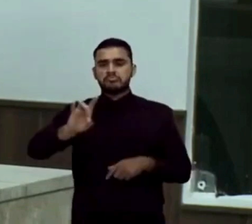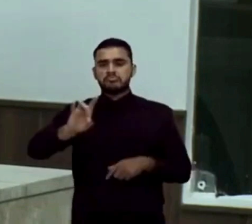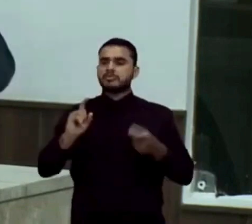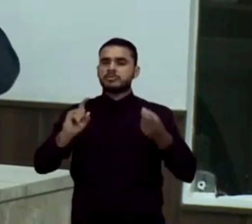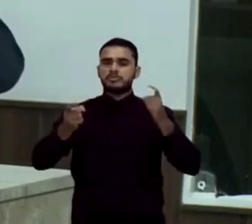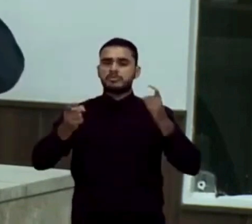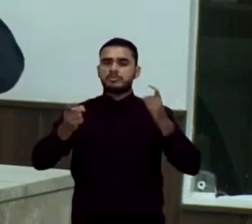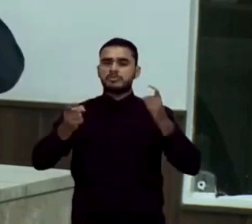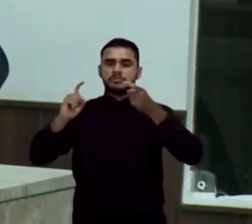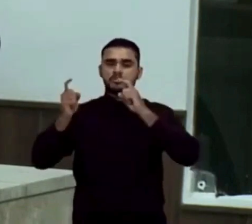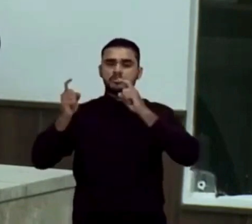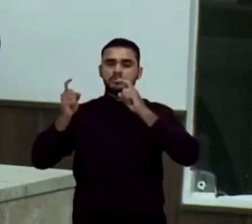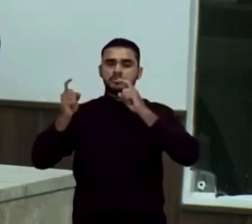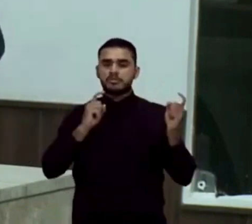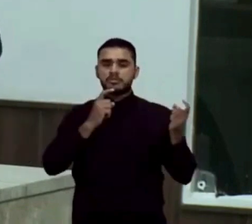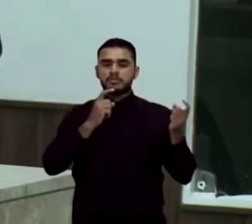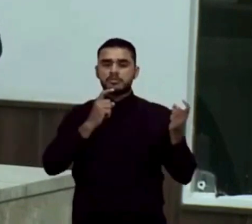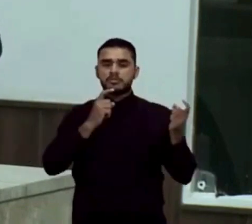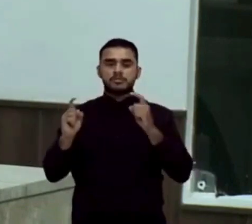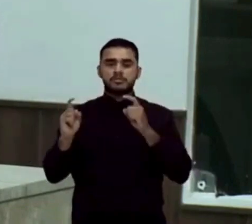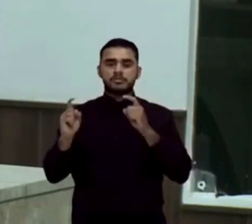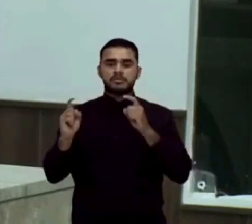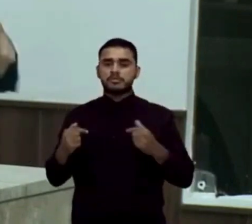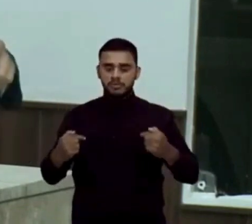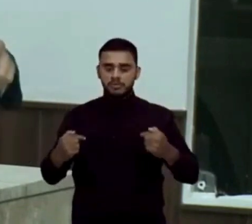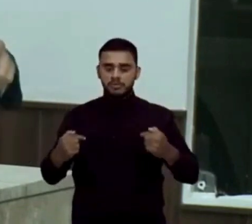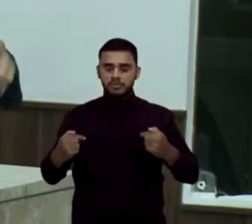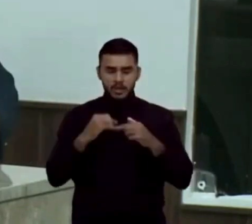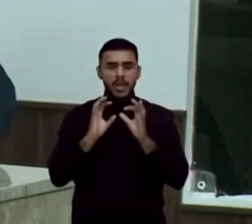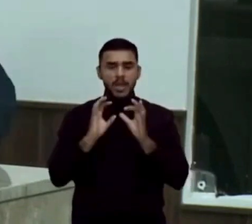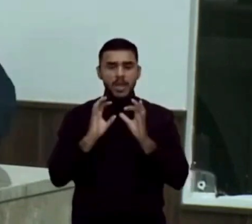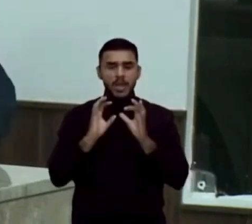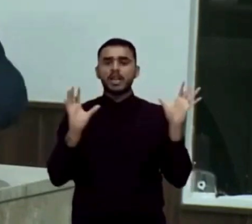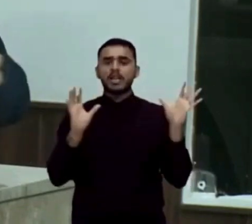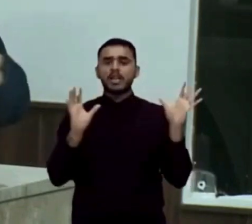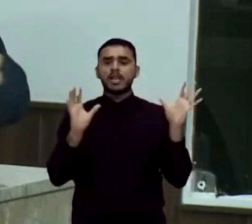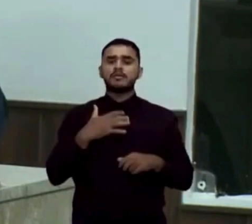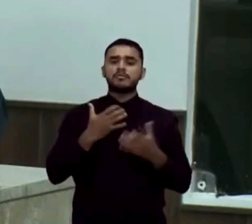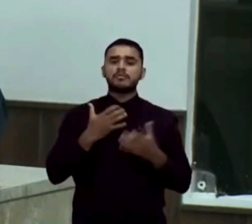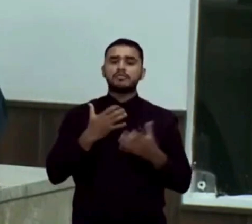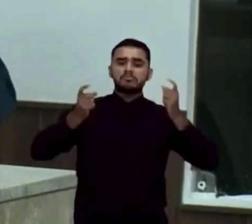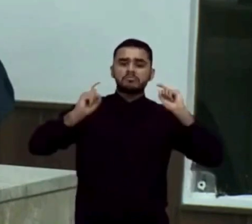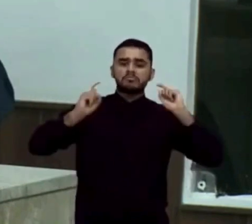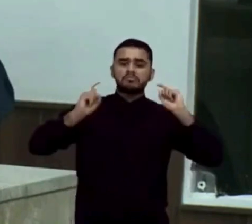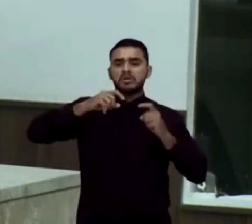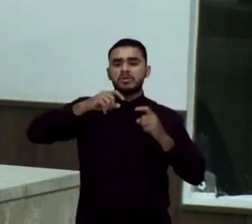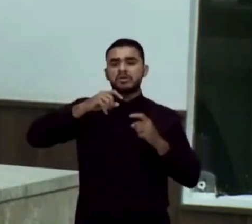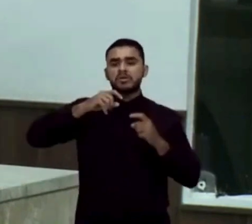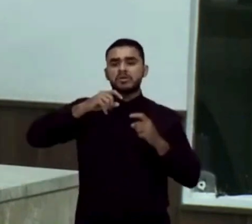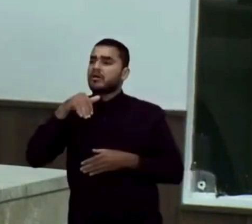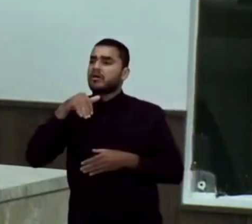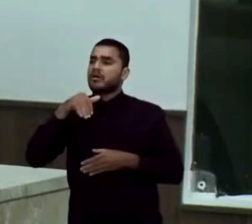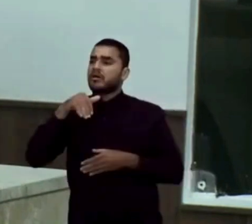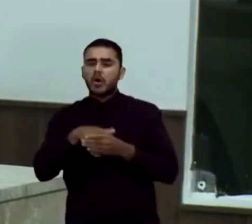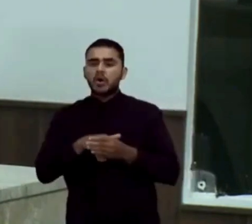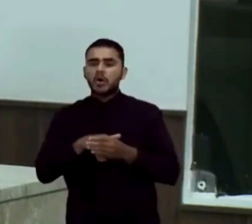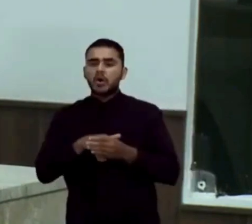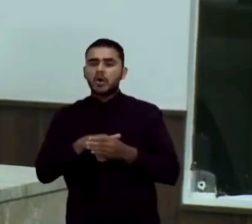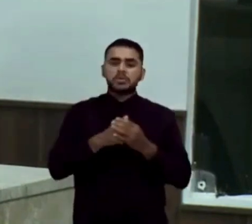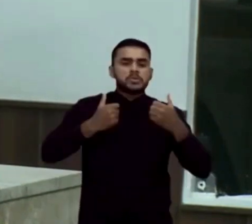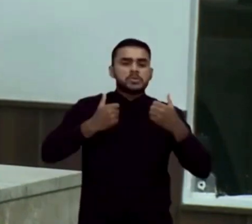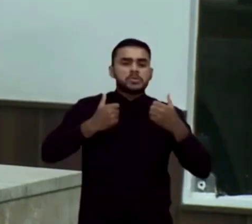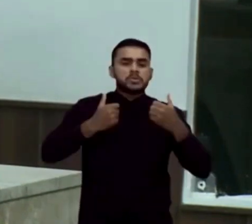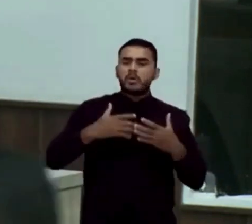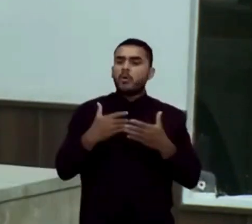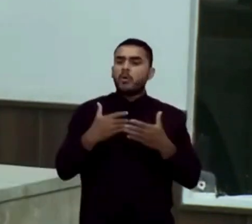discute, encaminha e vota do jeito que eu quiser. O negócio do vereador está dizendo que vereador de base e oposição, faça o voto de